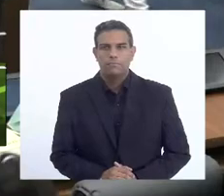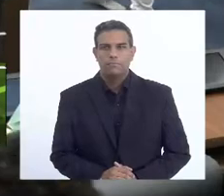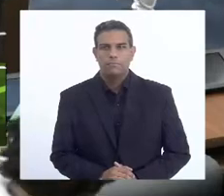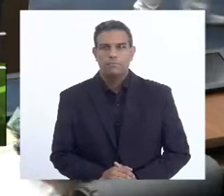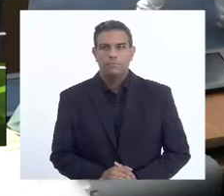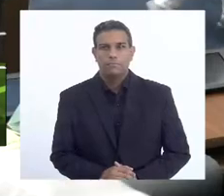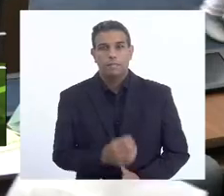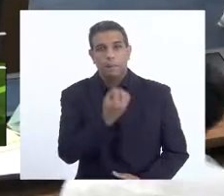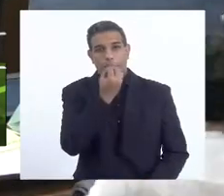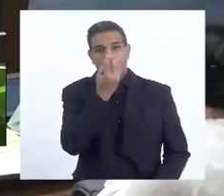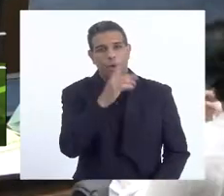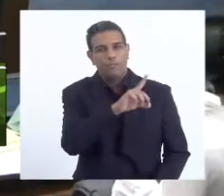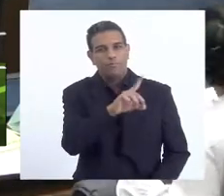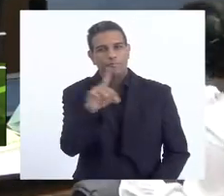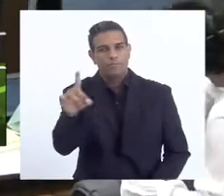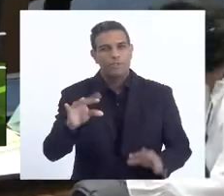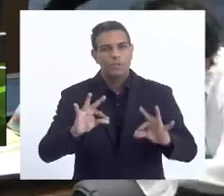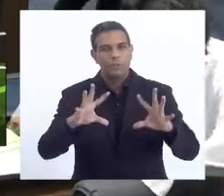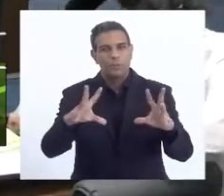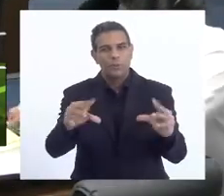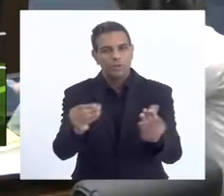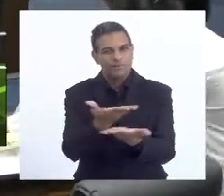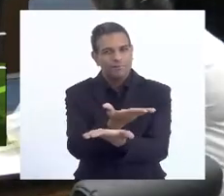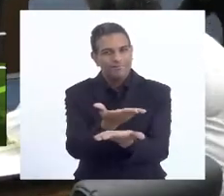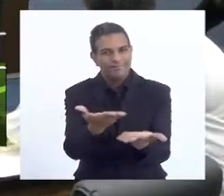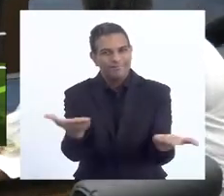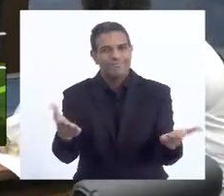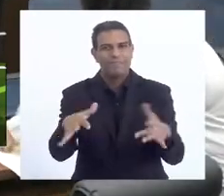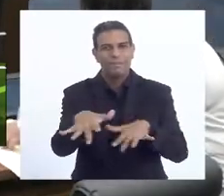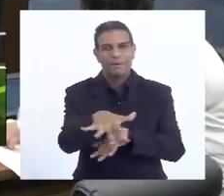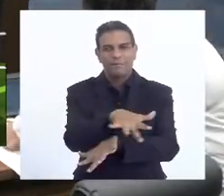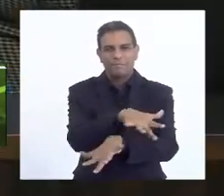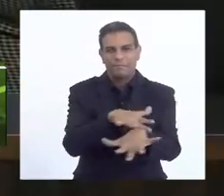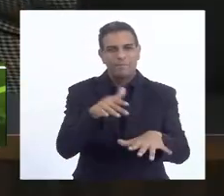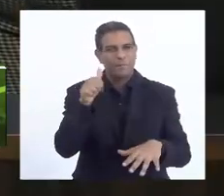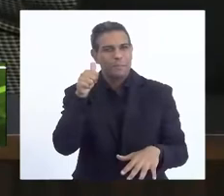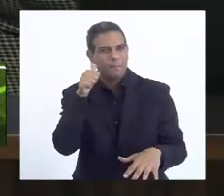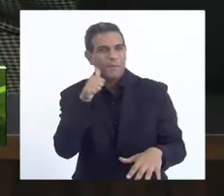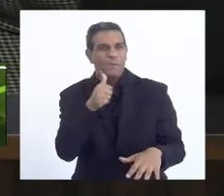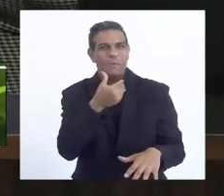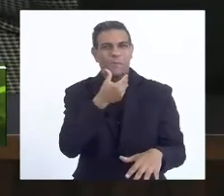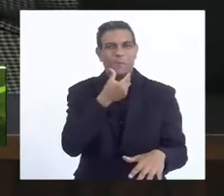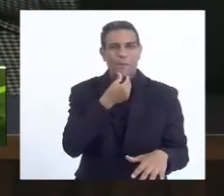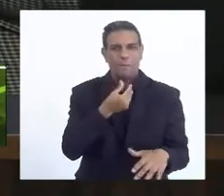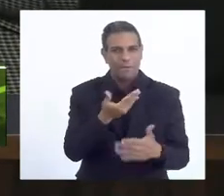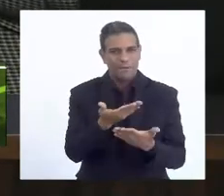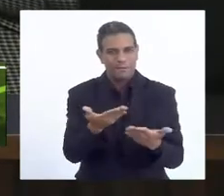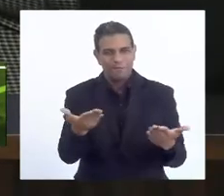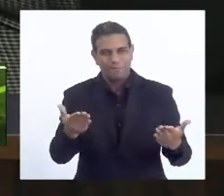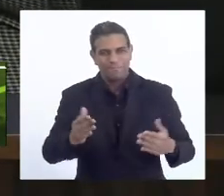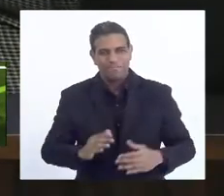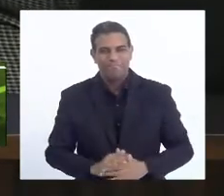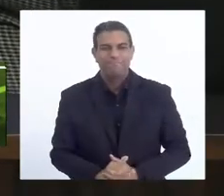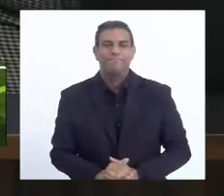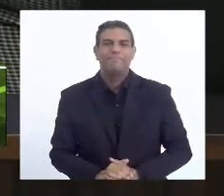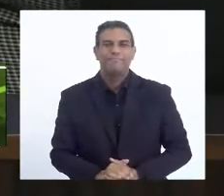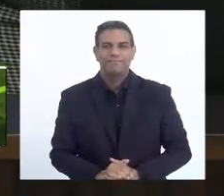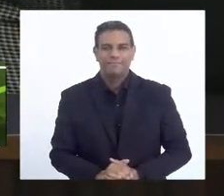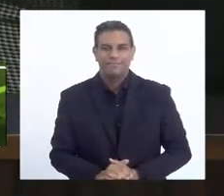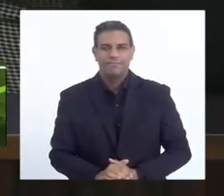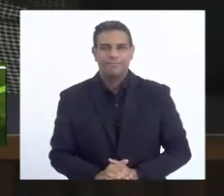Bom dia, todos, todas e todes.